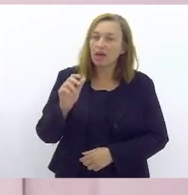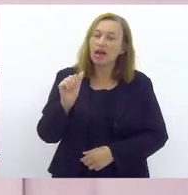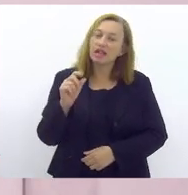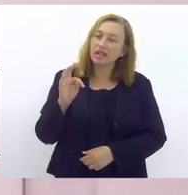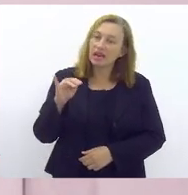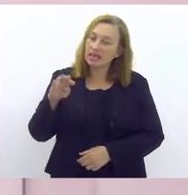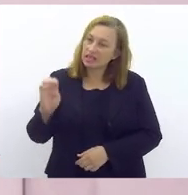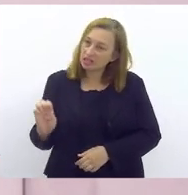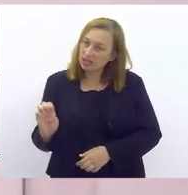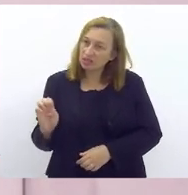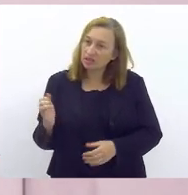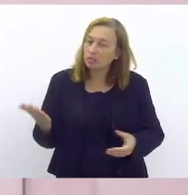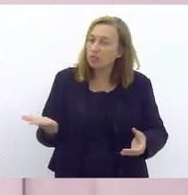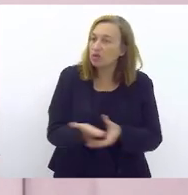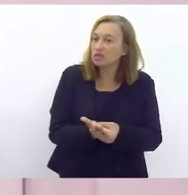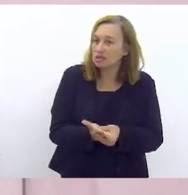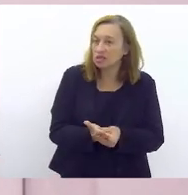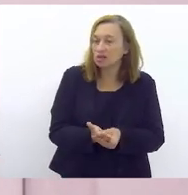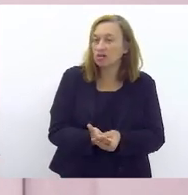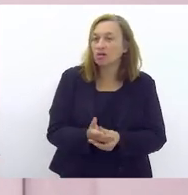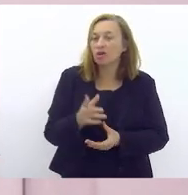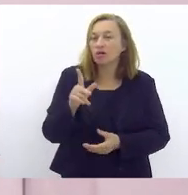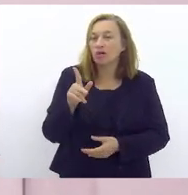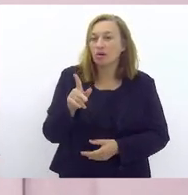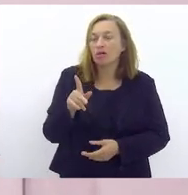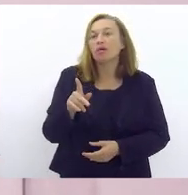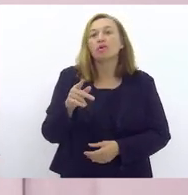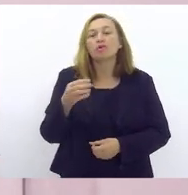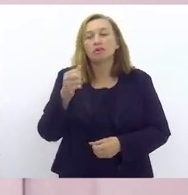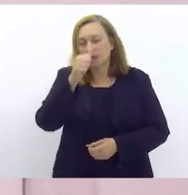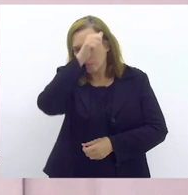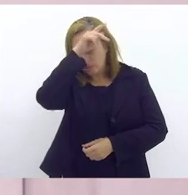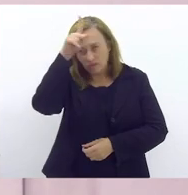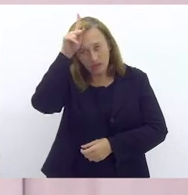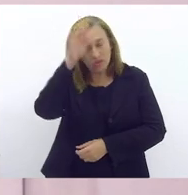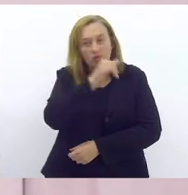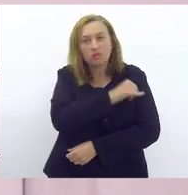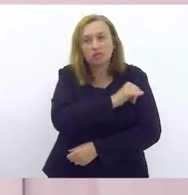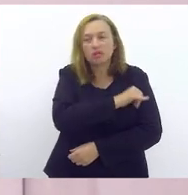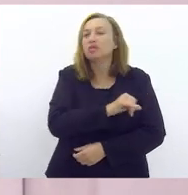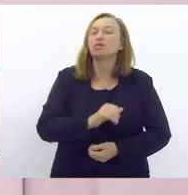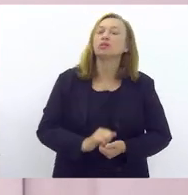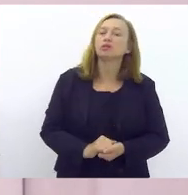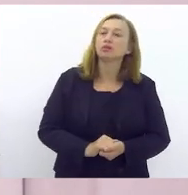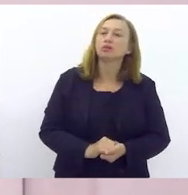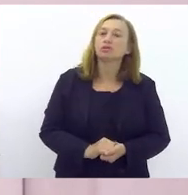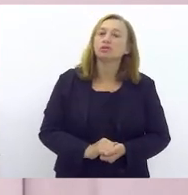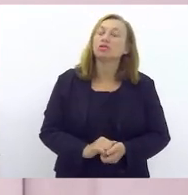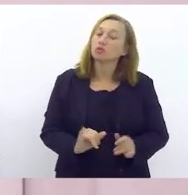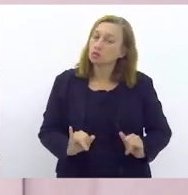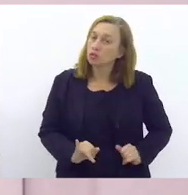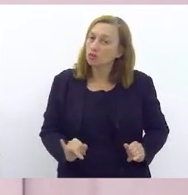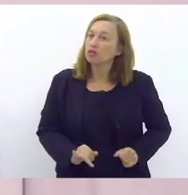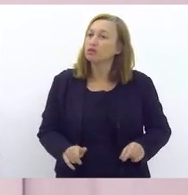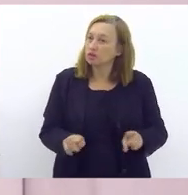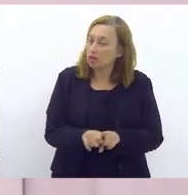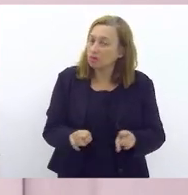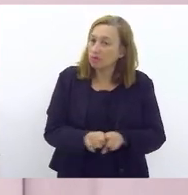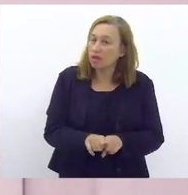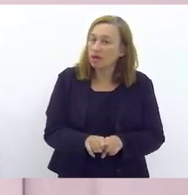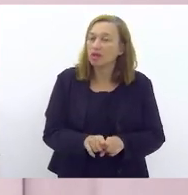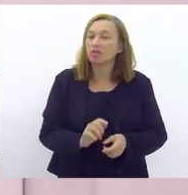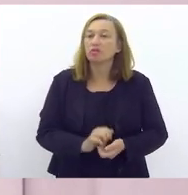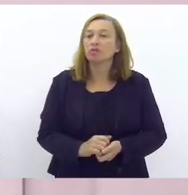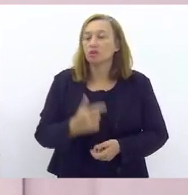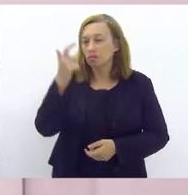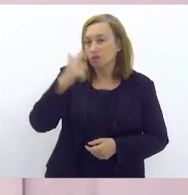previdenciário do Previ Rio, da Prefeitura do Rio de Janeiro, um cargo nível superior, mas um cargo também sofrido. E, por ser